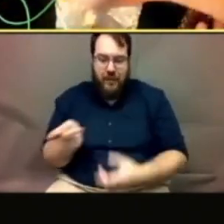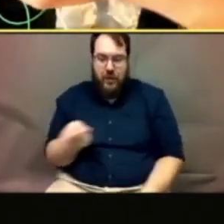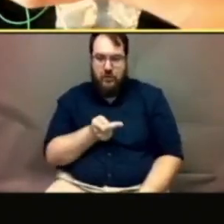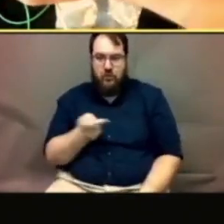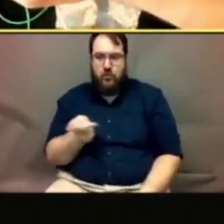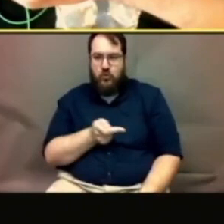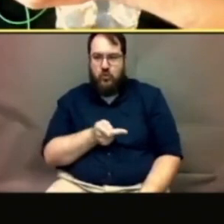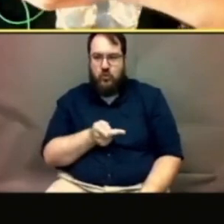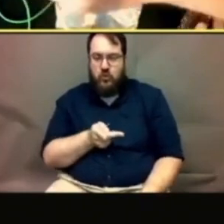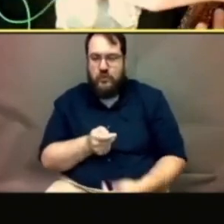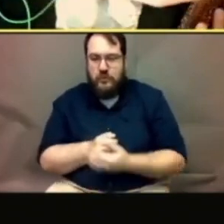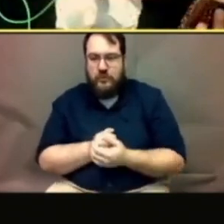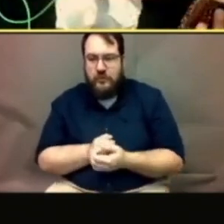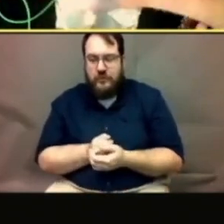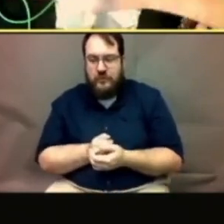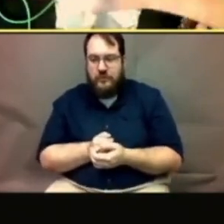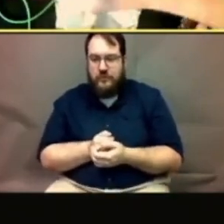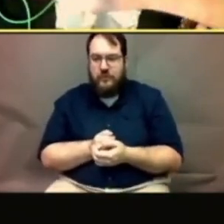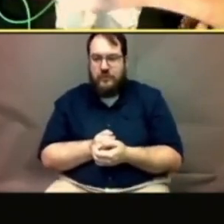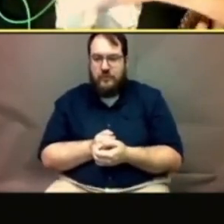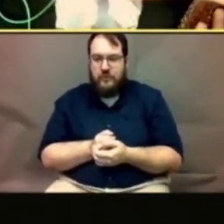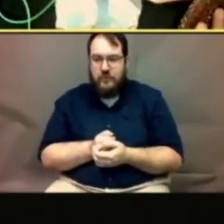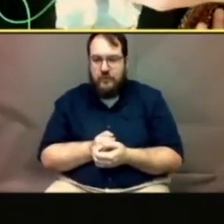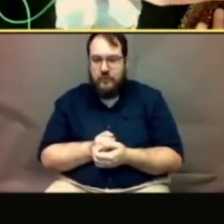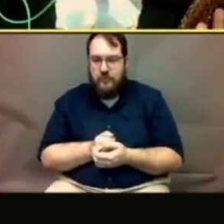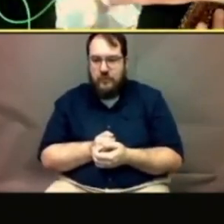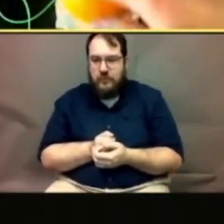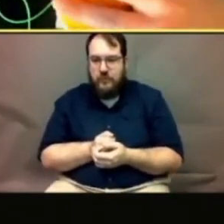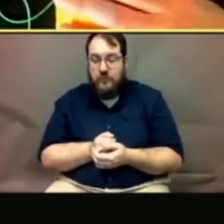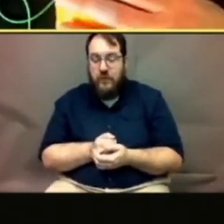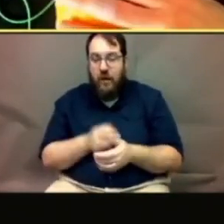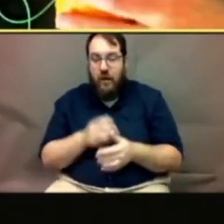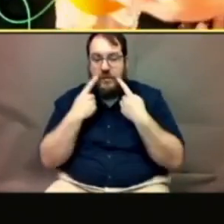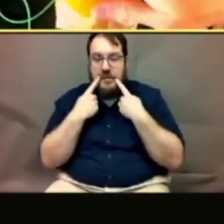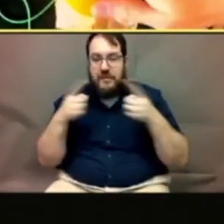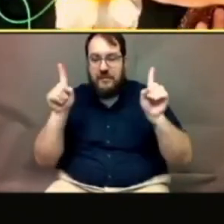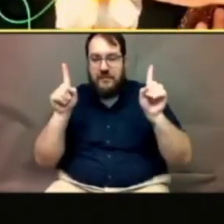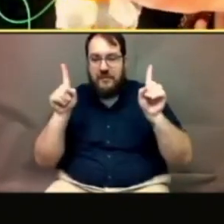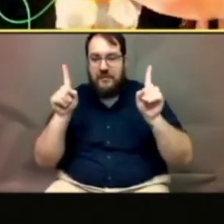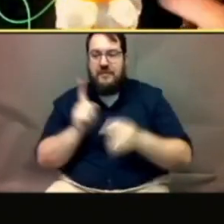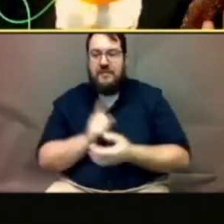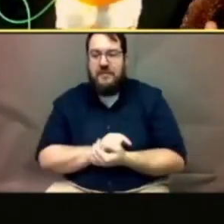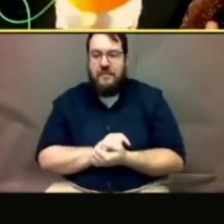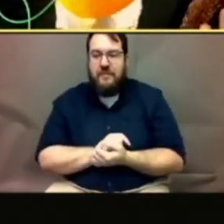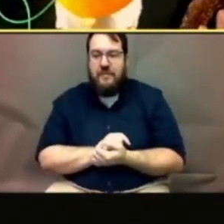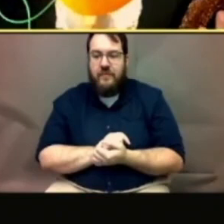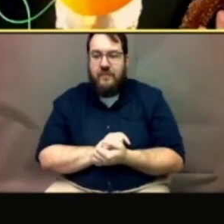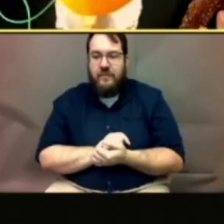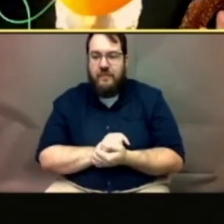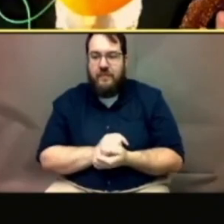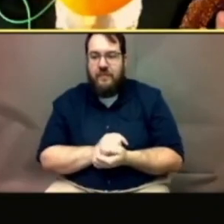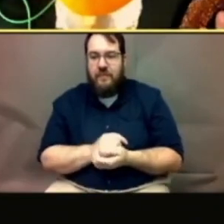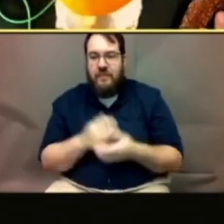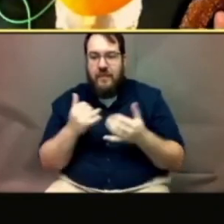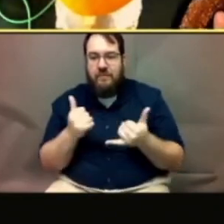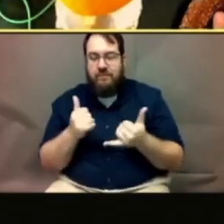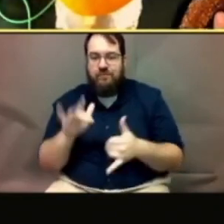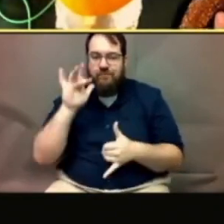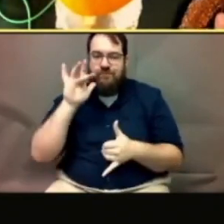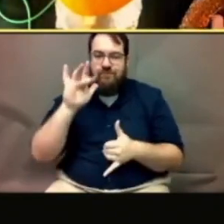laranja e cada um desses touchpads aqui. Pronto, é isso aí. E agora,